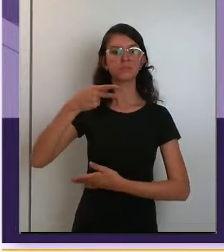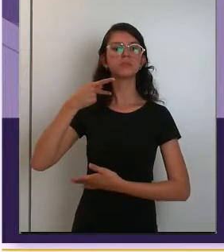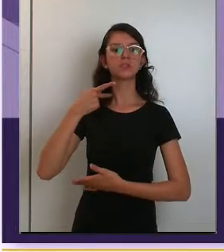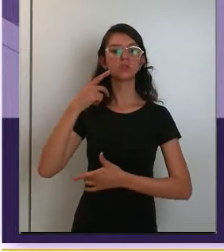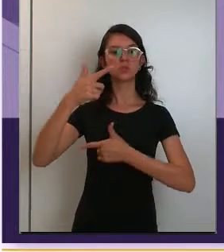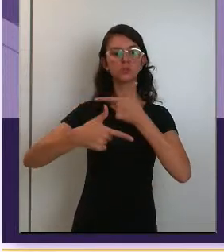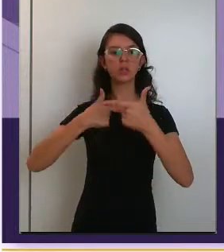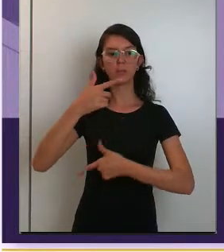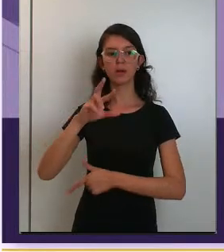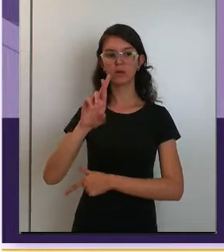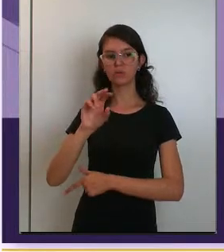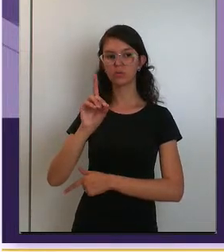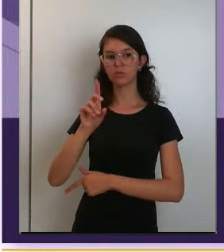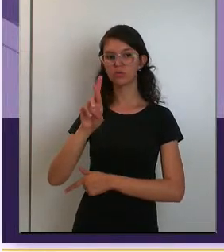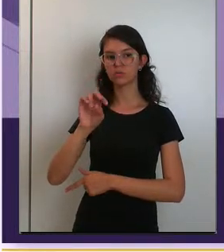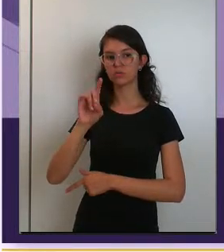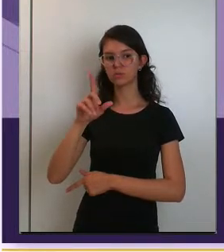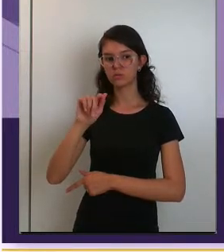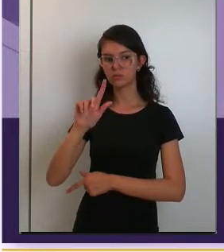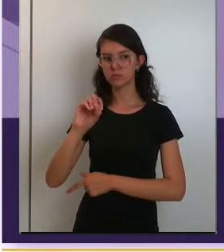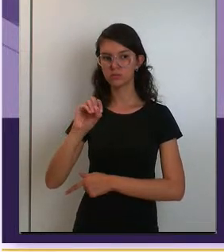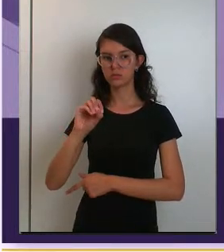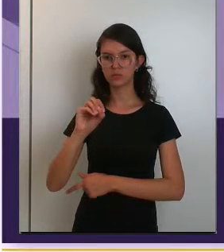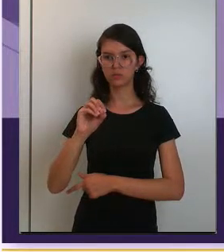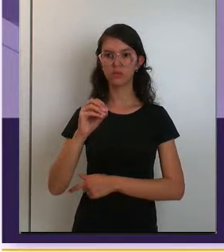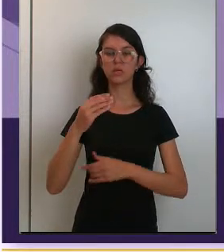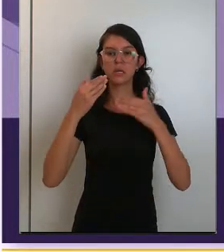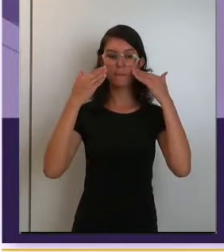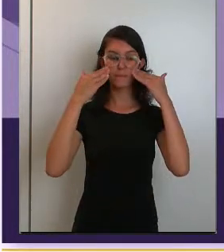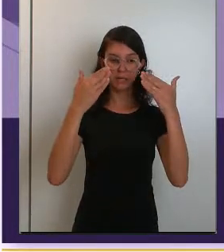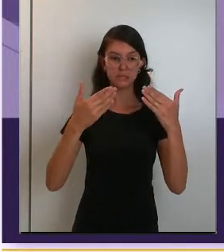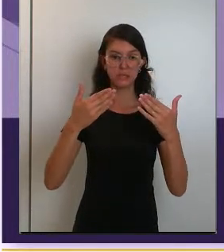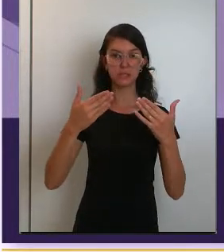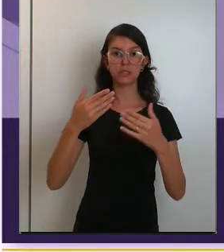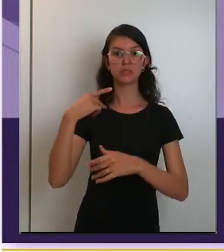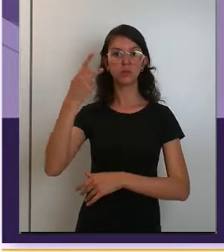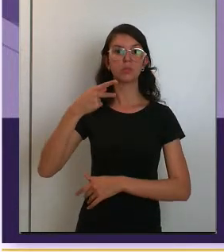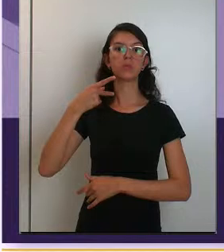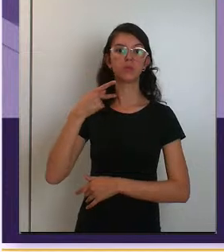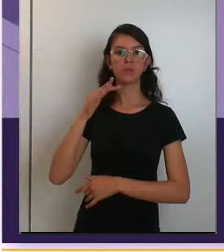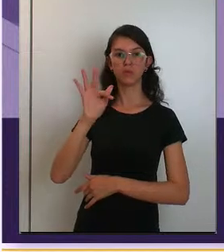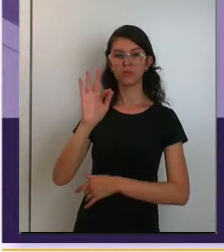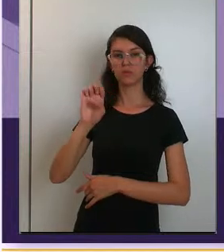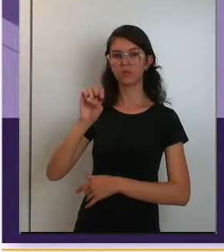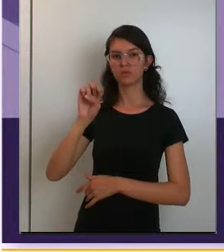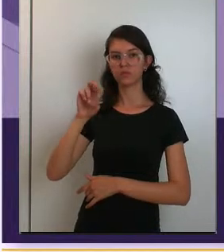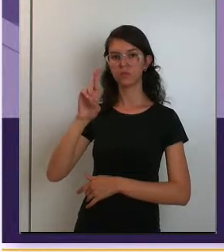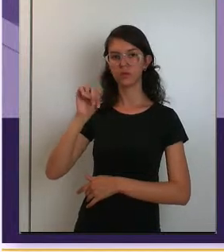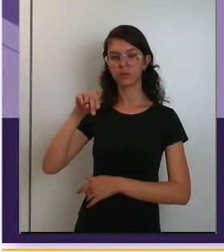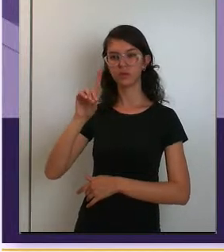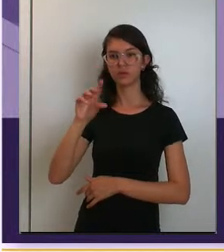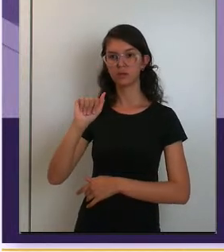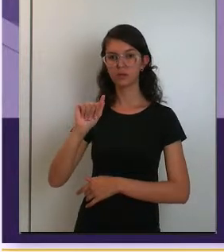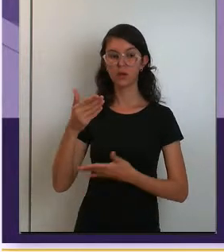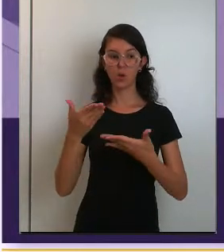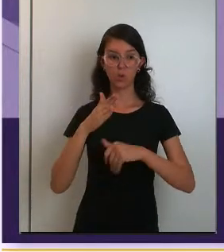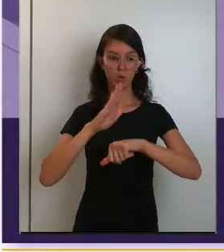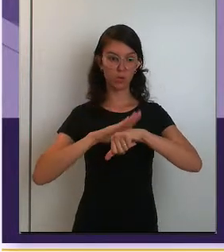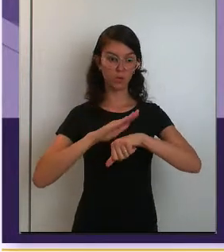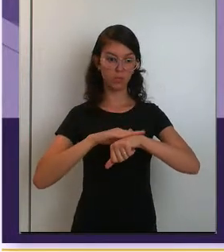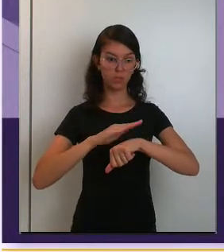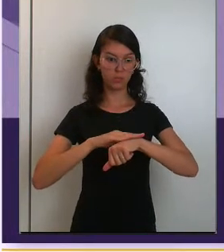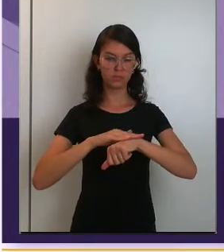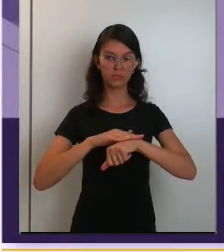Assis Mesquita, pela condução desta mesa e a exposição da Procuradora do Trabalho, Fernanda Barbosa Pereira. Neste momento,